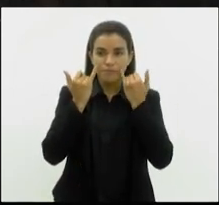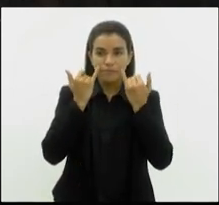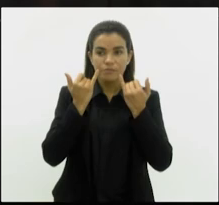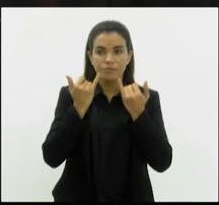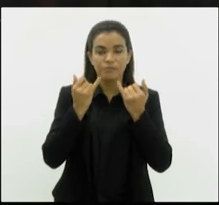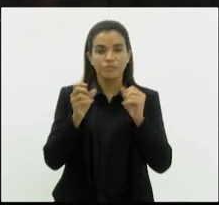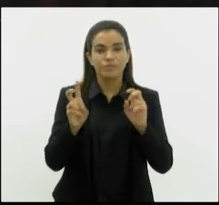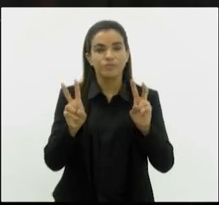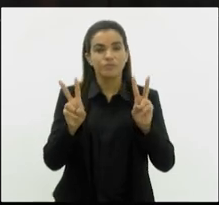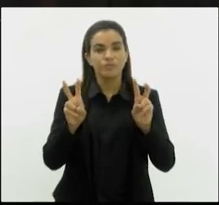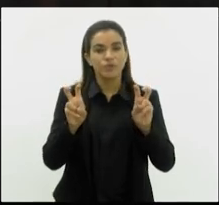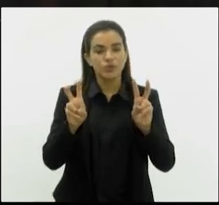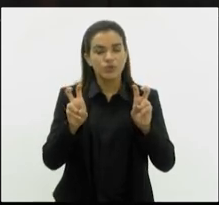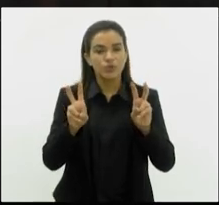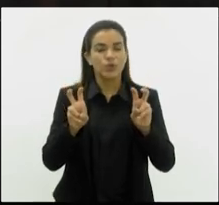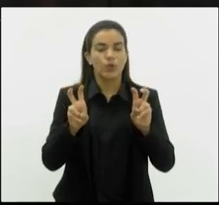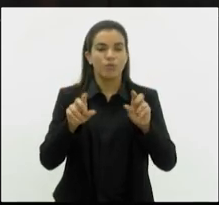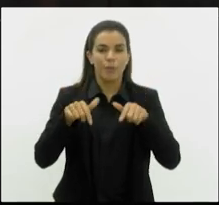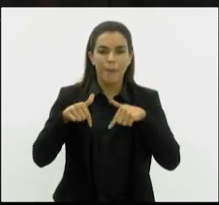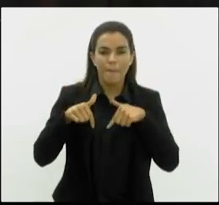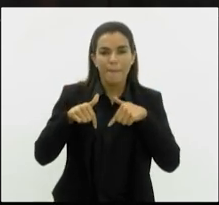de atos de violência